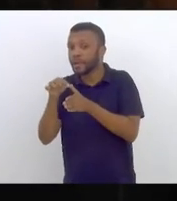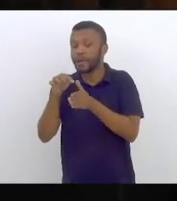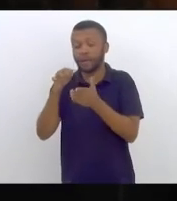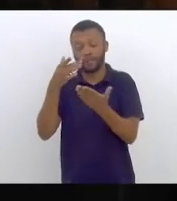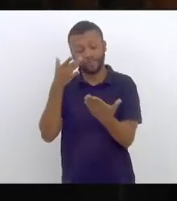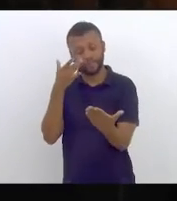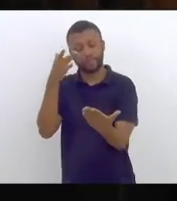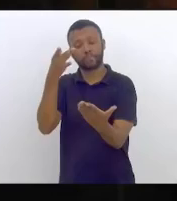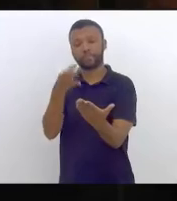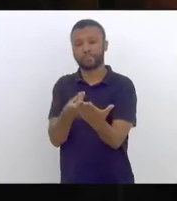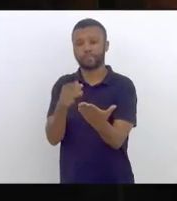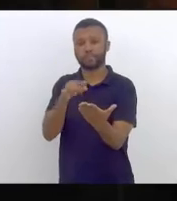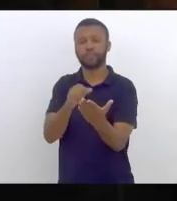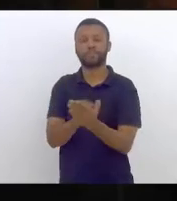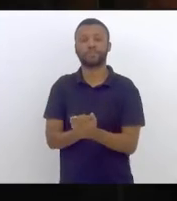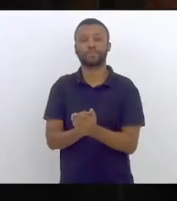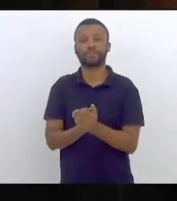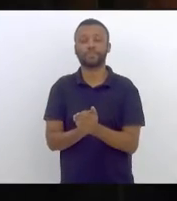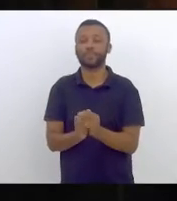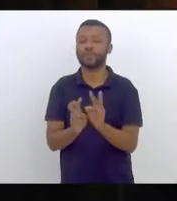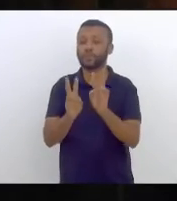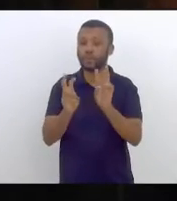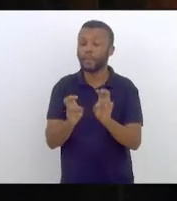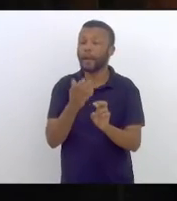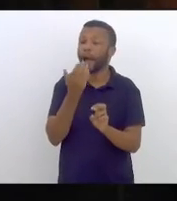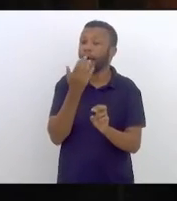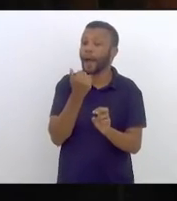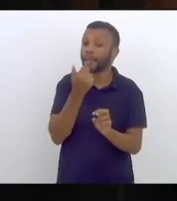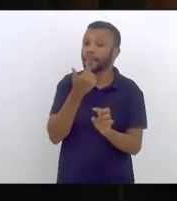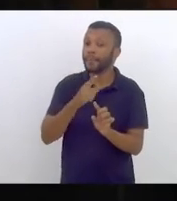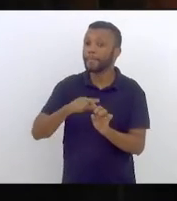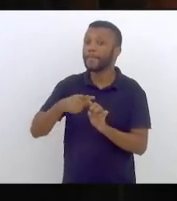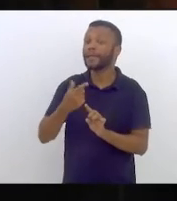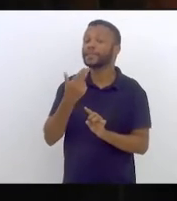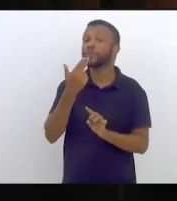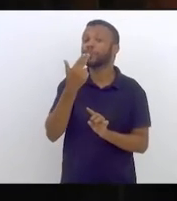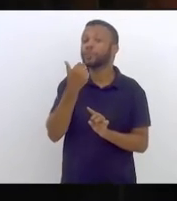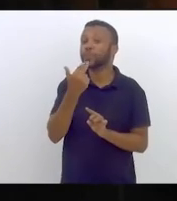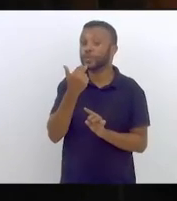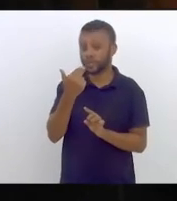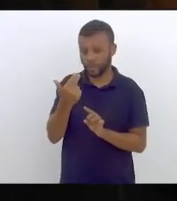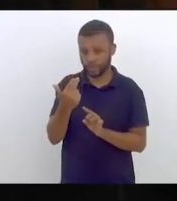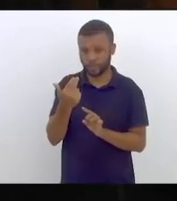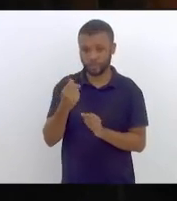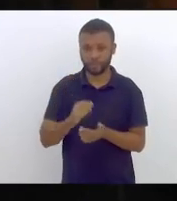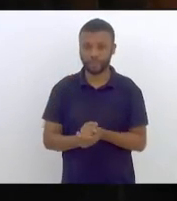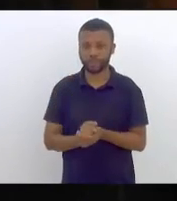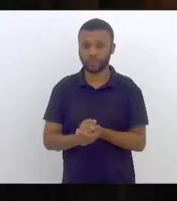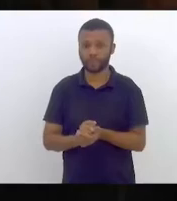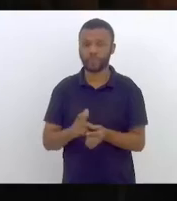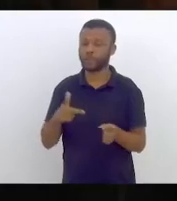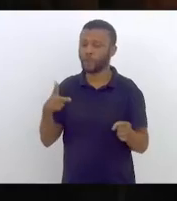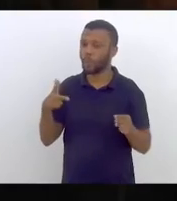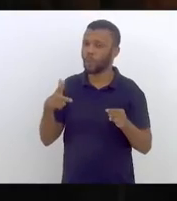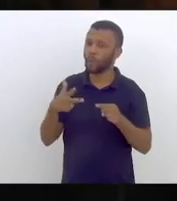atenção. Alimentação e nutrição. Foi retirado